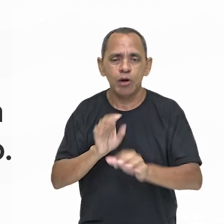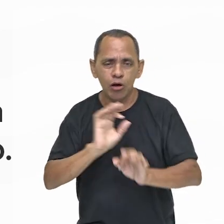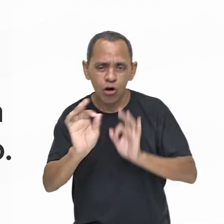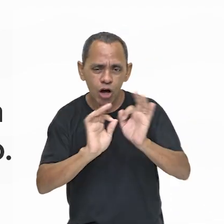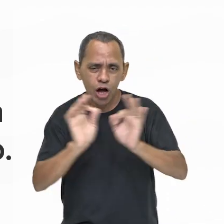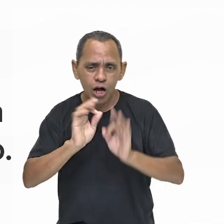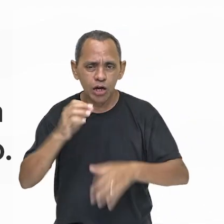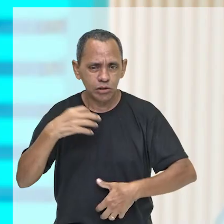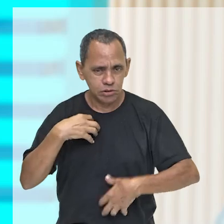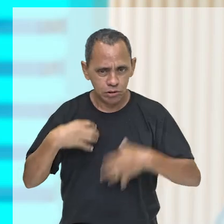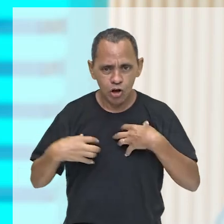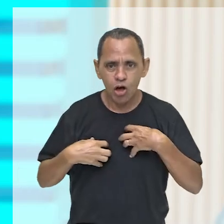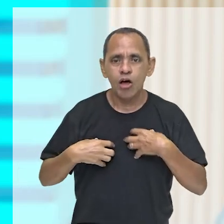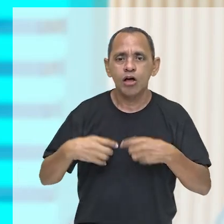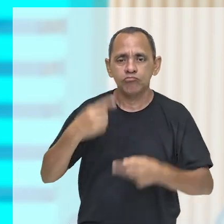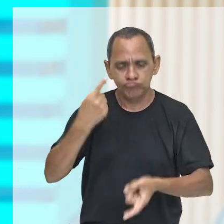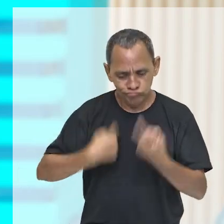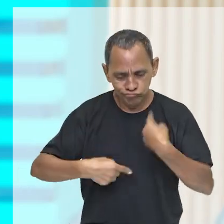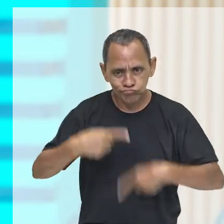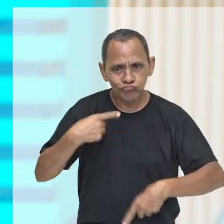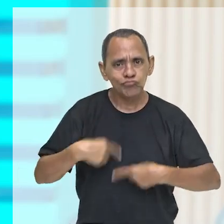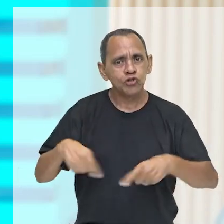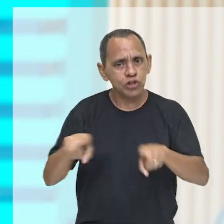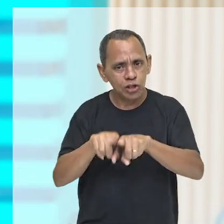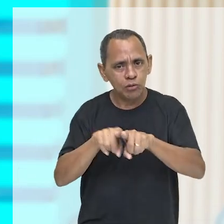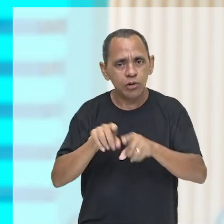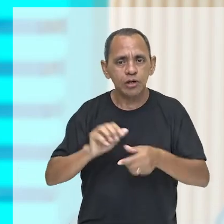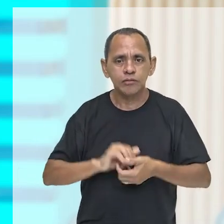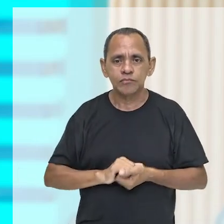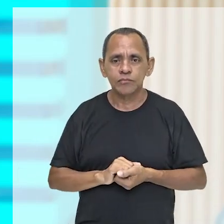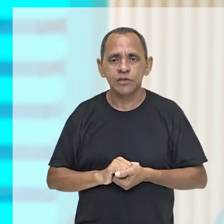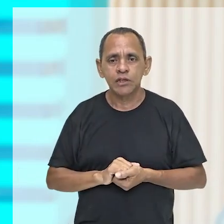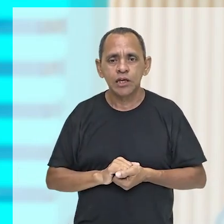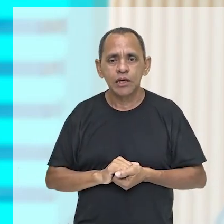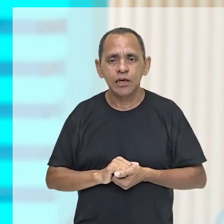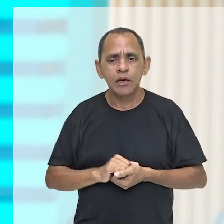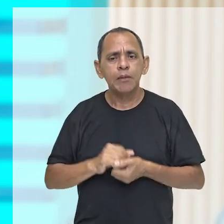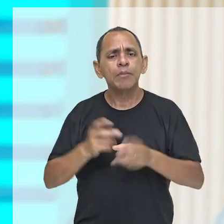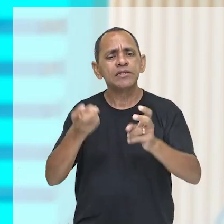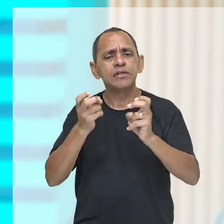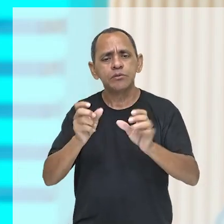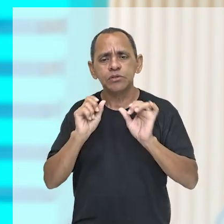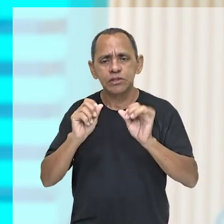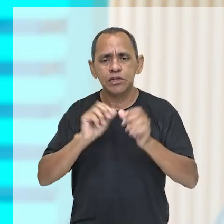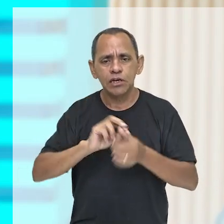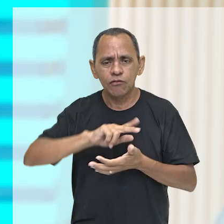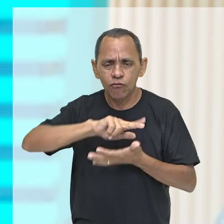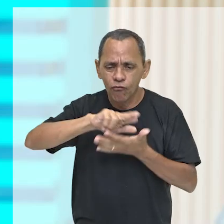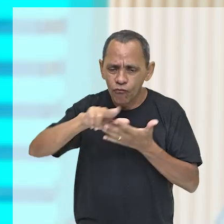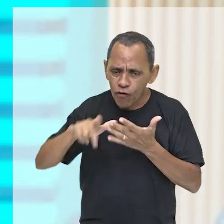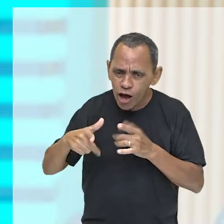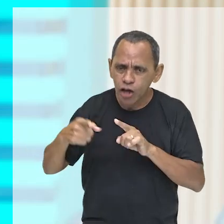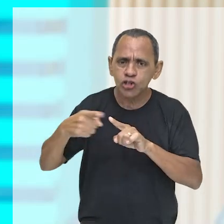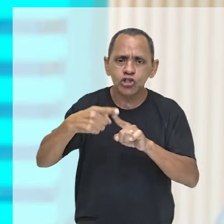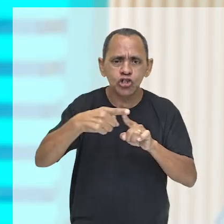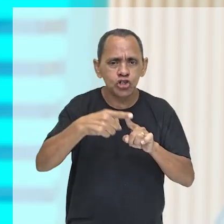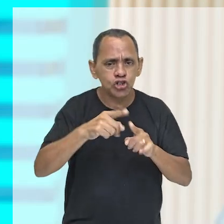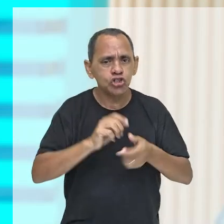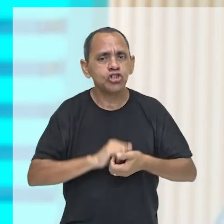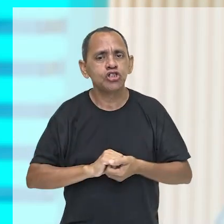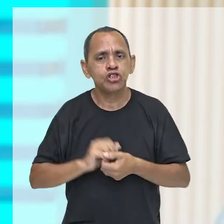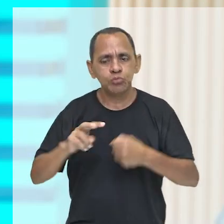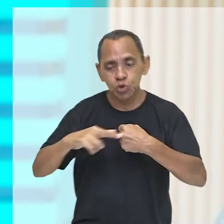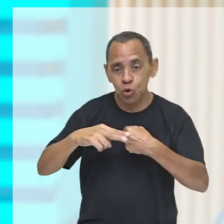funcionamento. Então, gente, aqui a gente percebe várias coisas sobre esse conceito da diabetes. Vamos ainda continuar